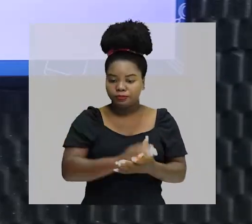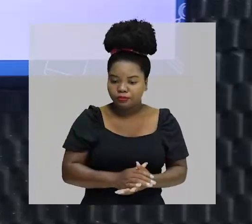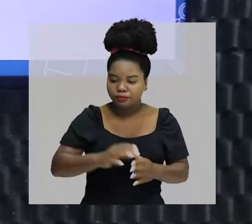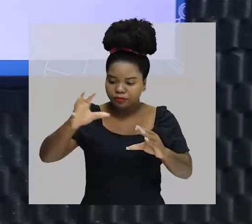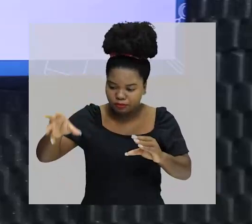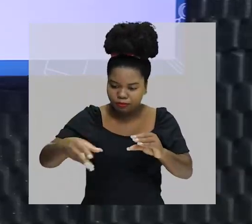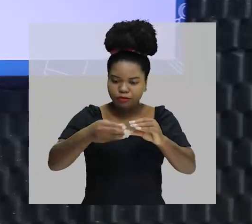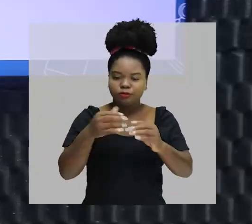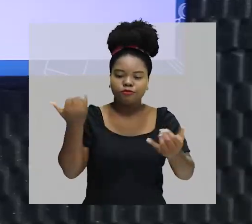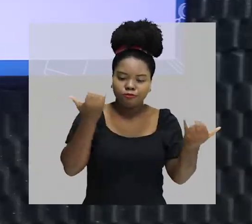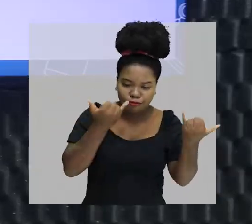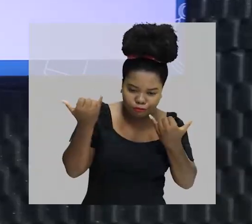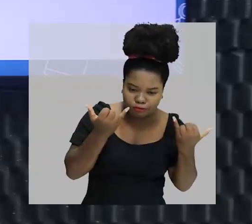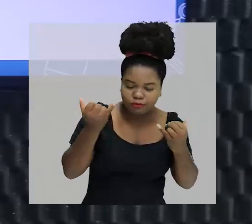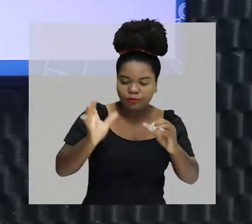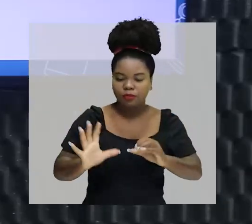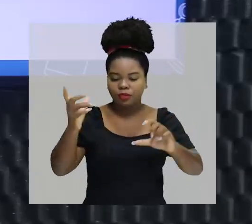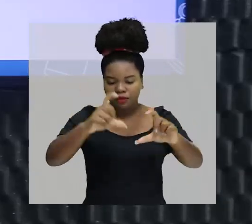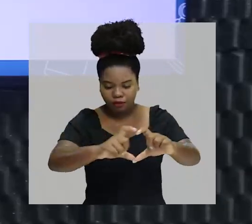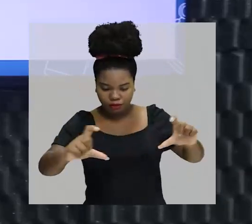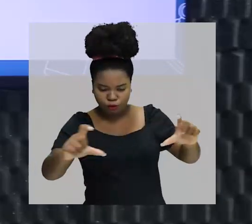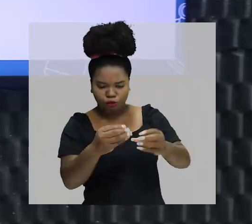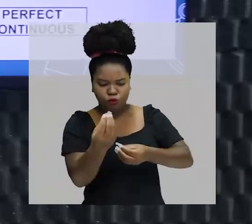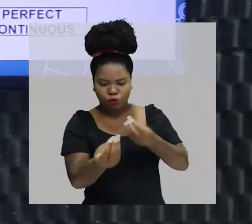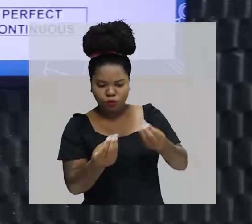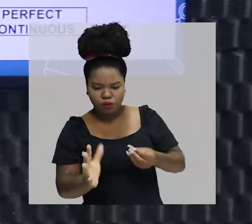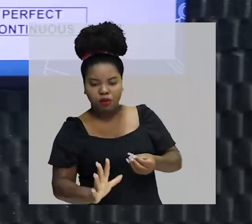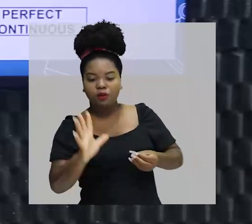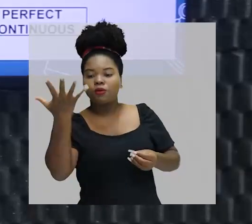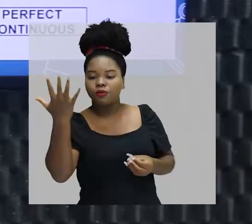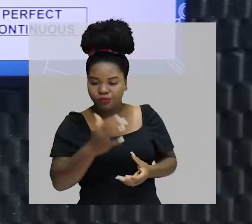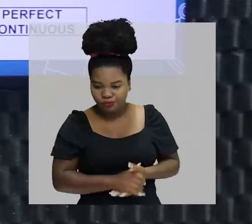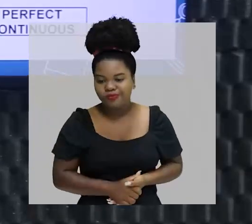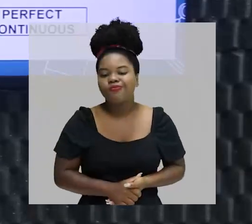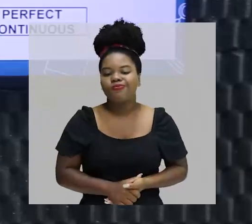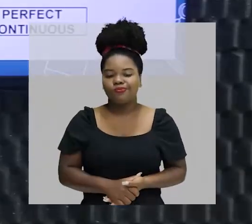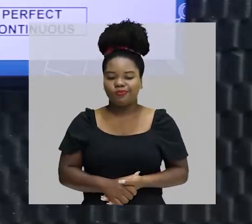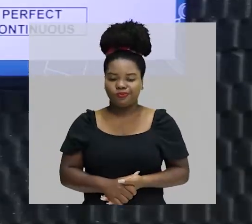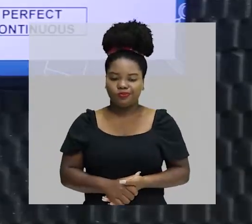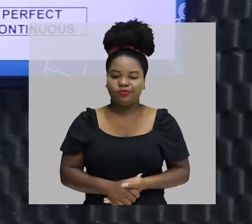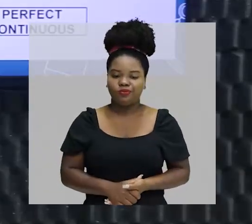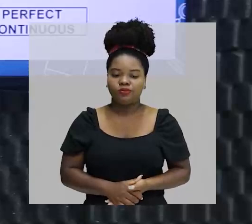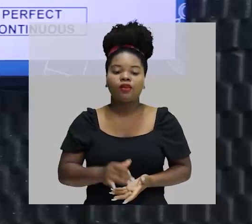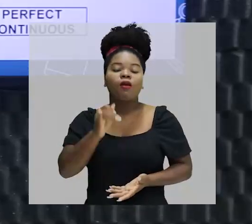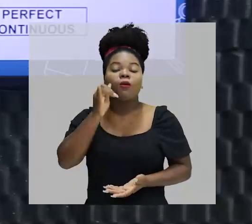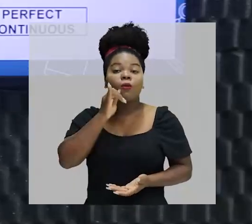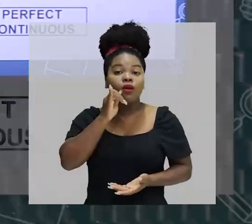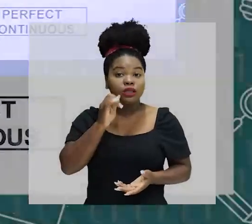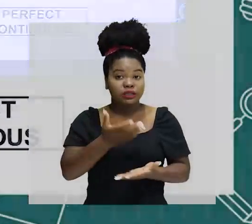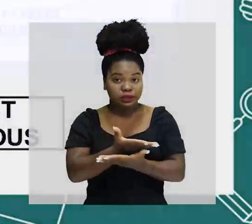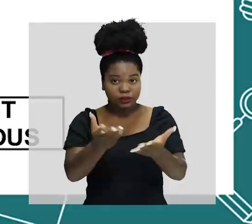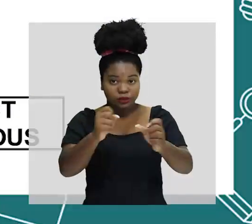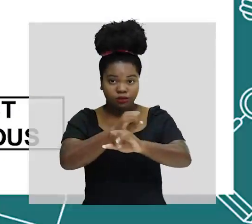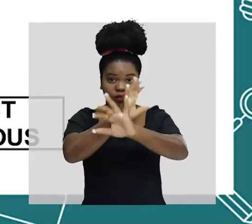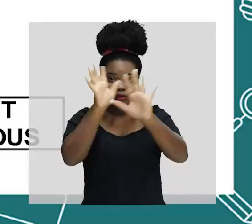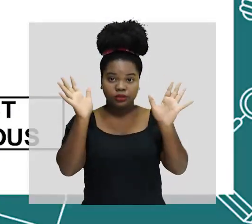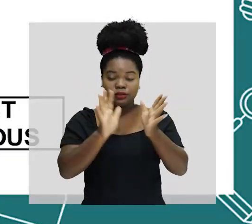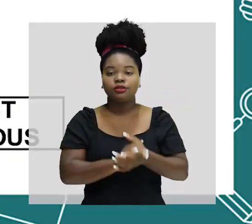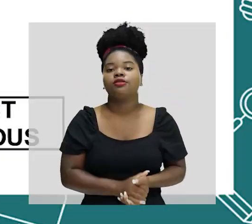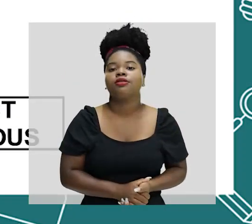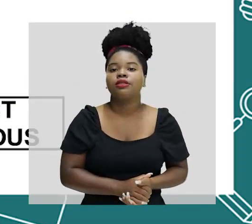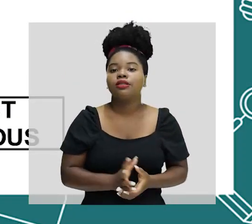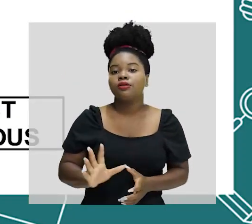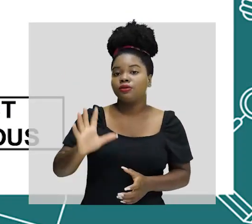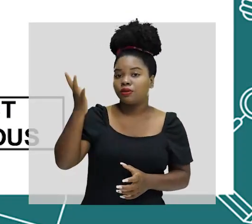a informação da ação, como que aquela ação está sendo realizada. Olha o exemplo da mesma